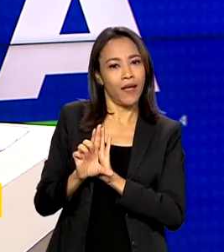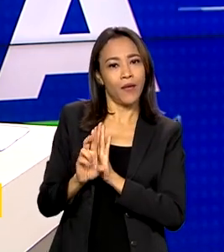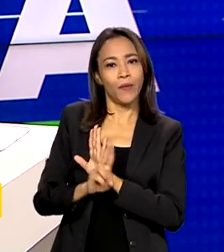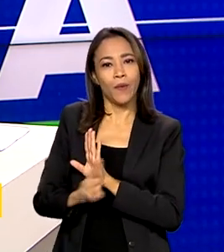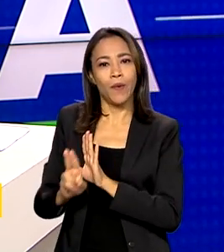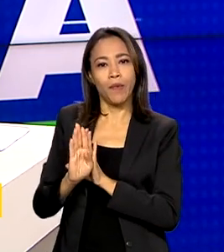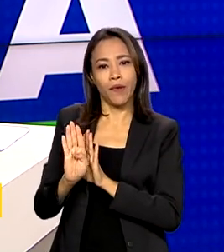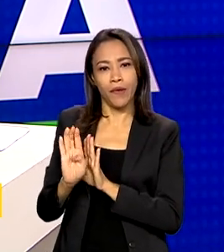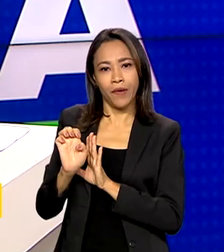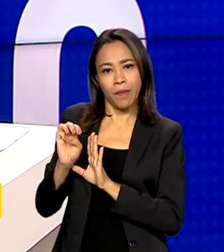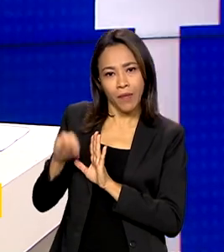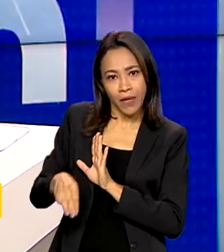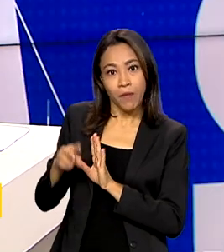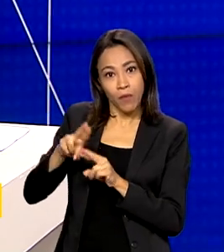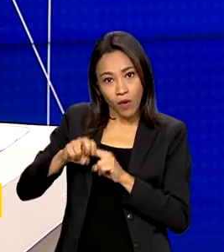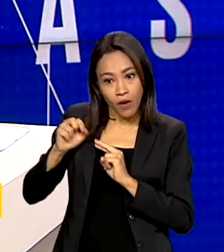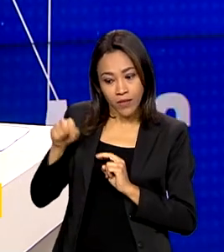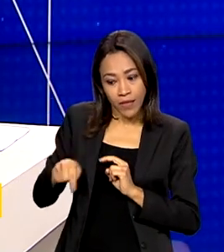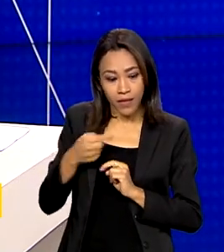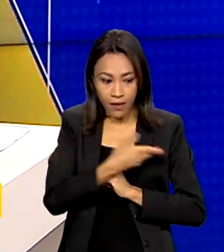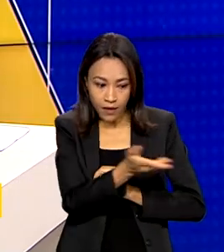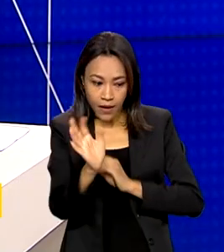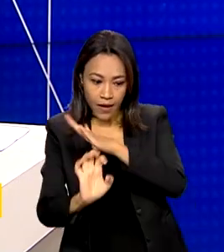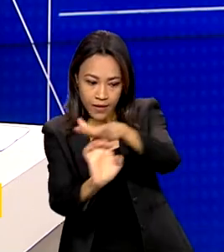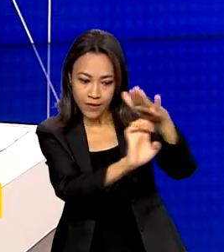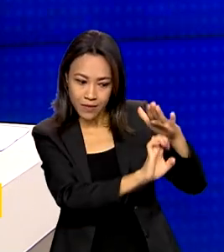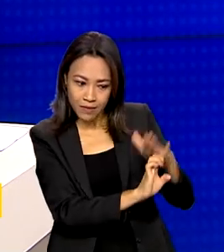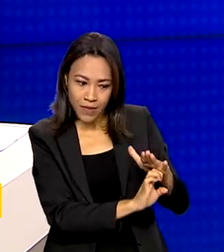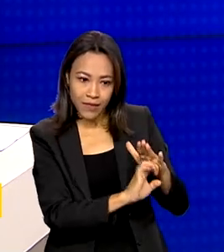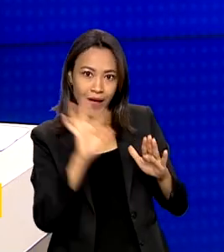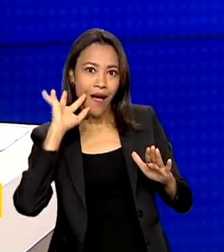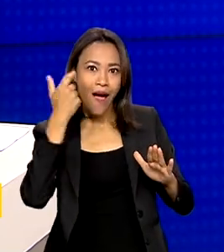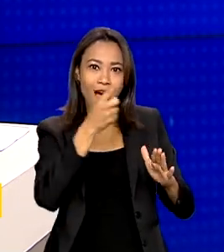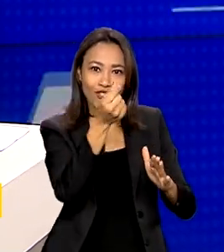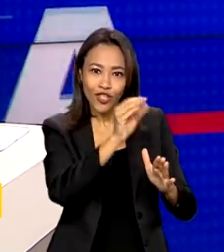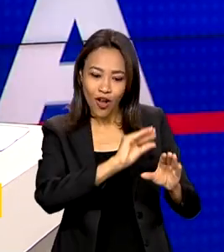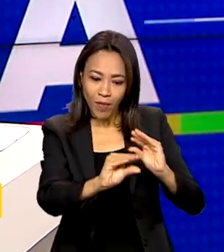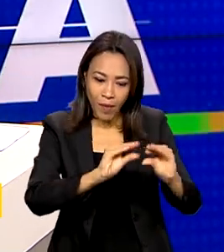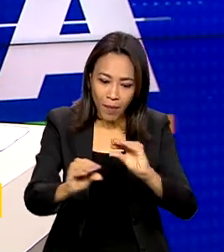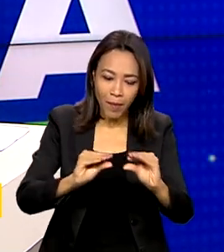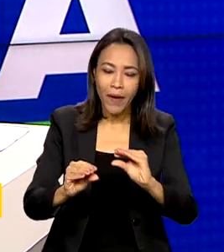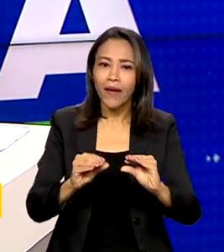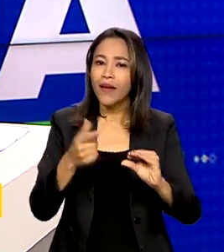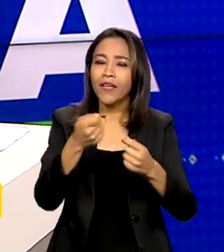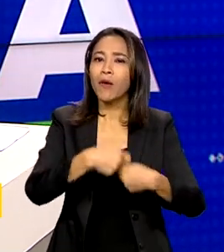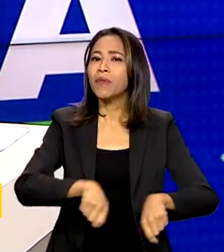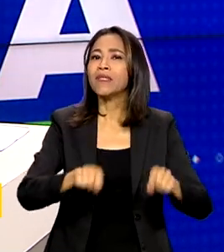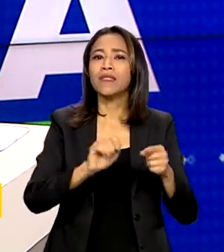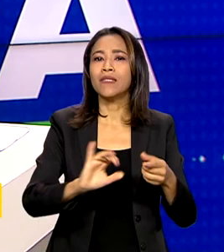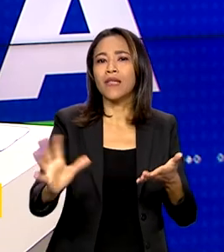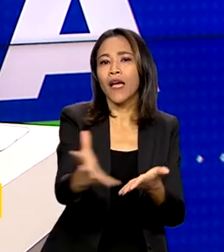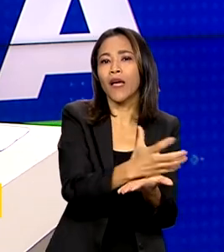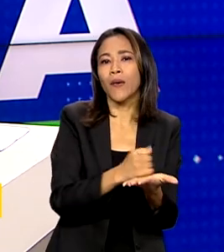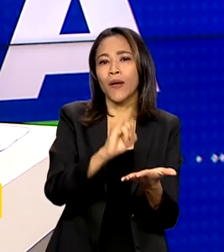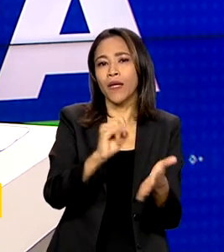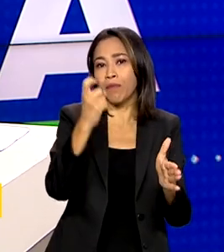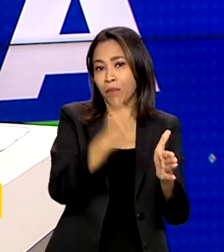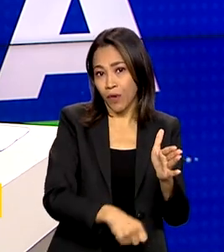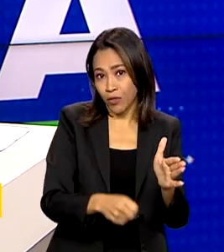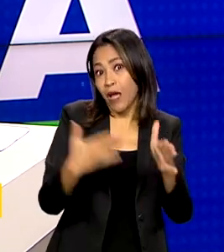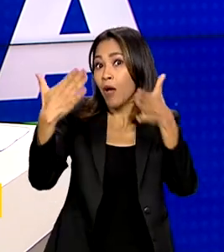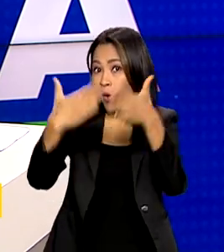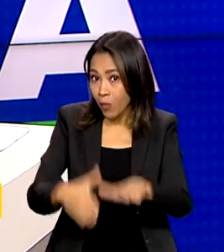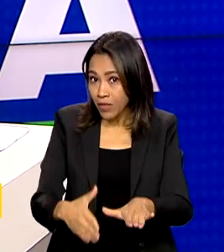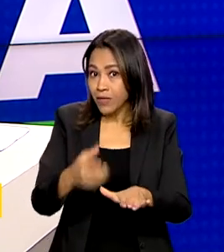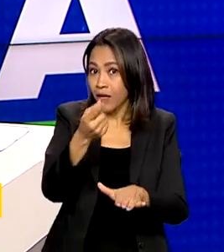meio dele, empresas investem no setor e deixam de recolher alguns impostos como compensação. Mas para manter este